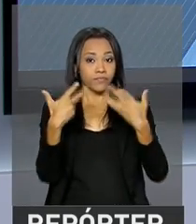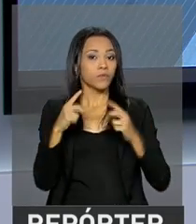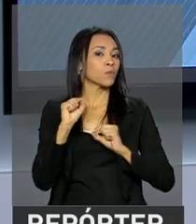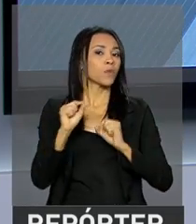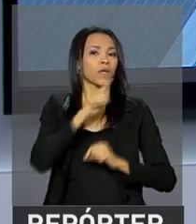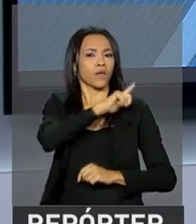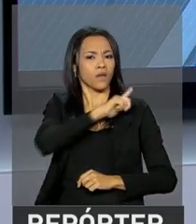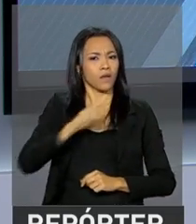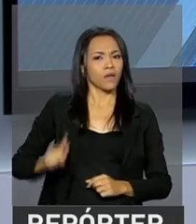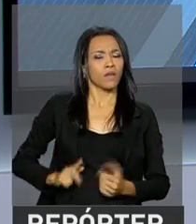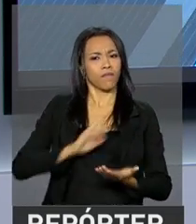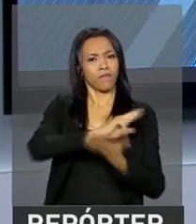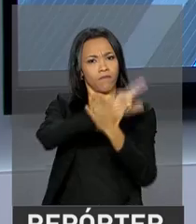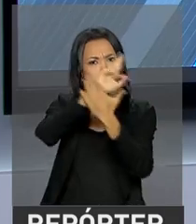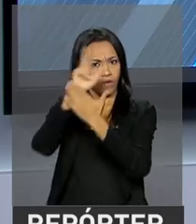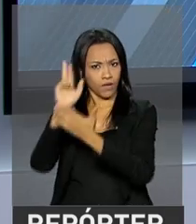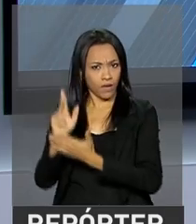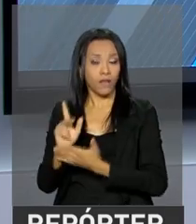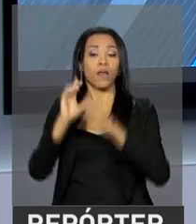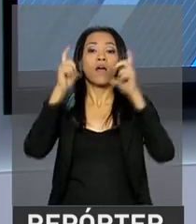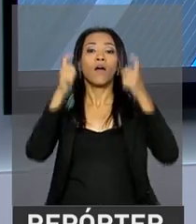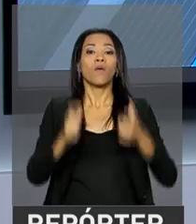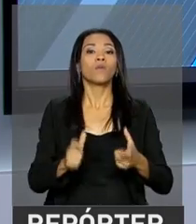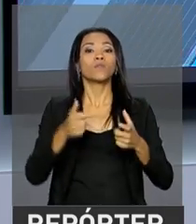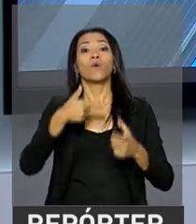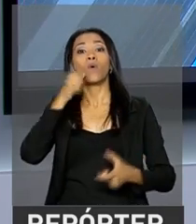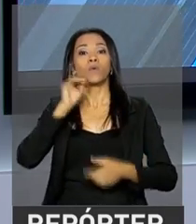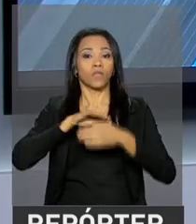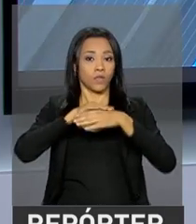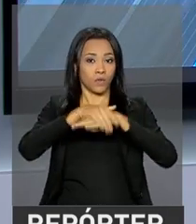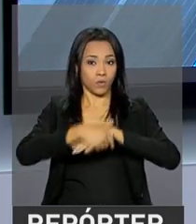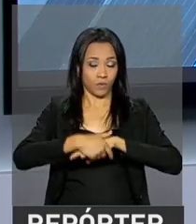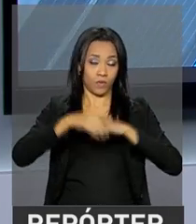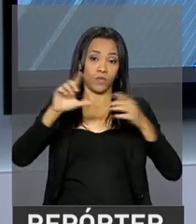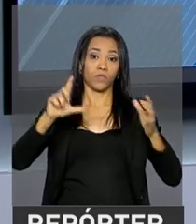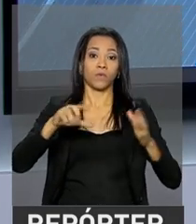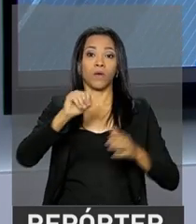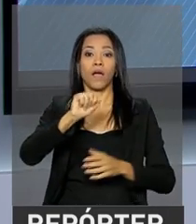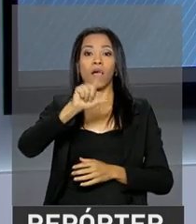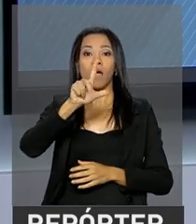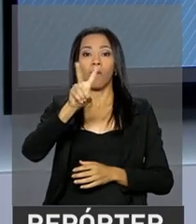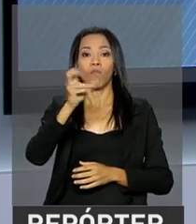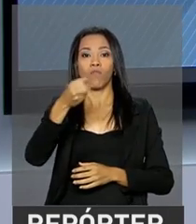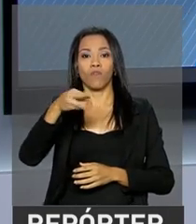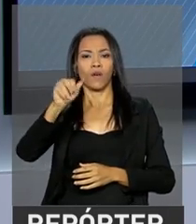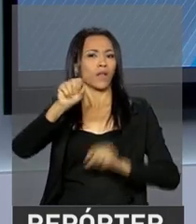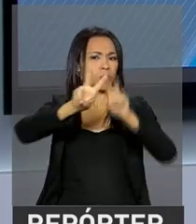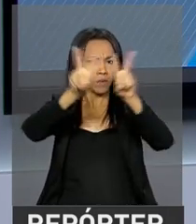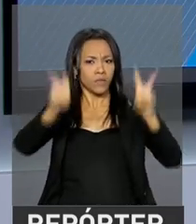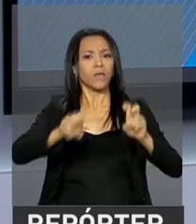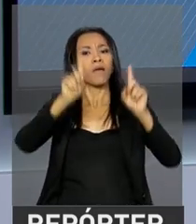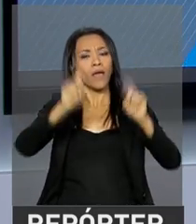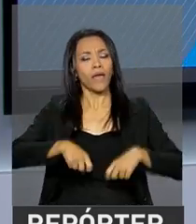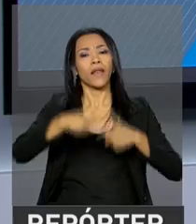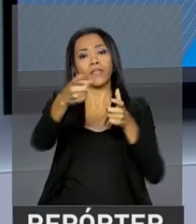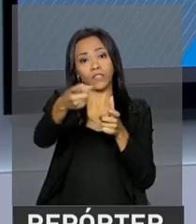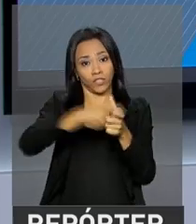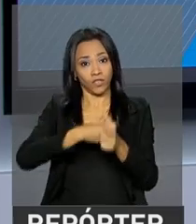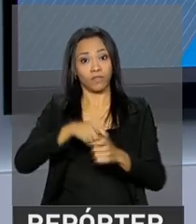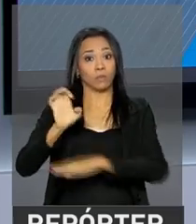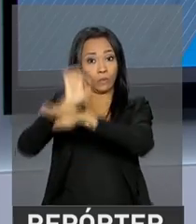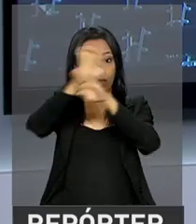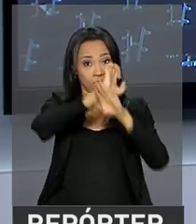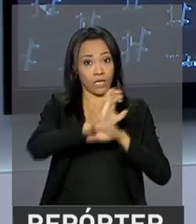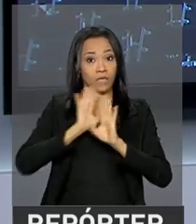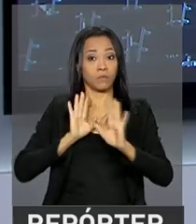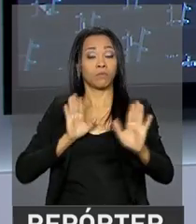ontem à noite no palácio da alvorada na pauta a dívida dos estados com o bnb efe vamos